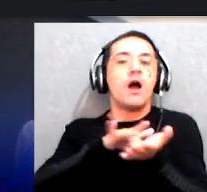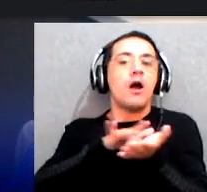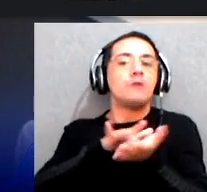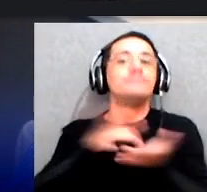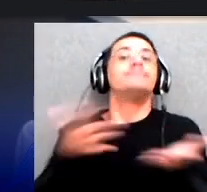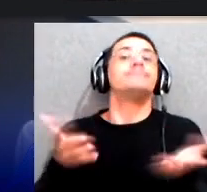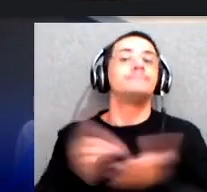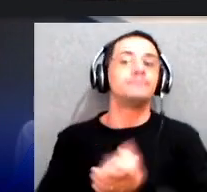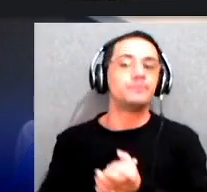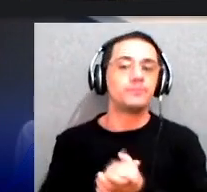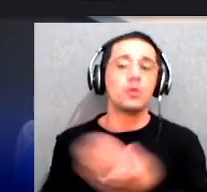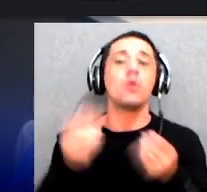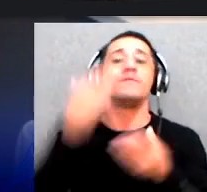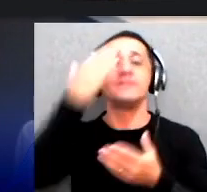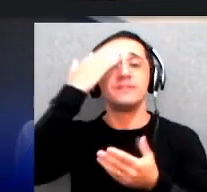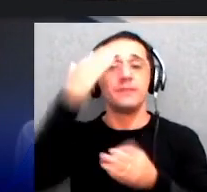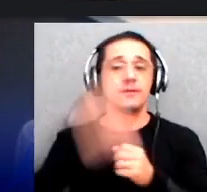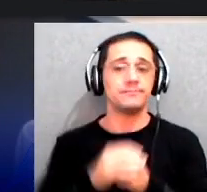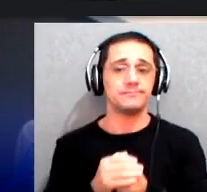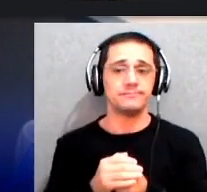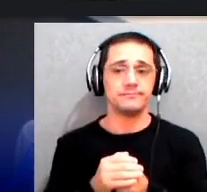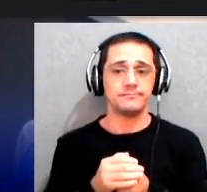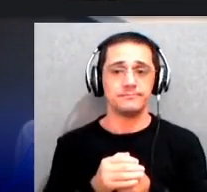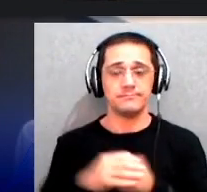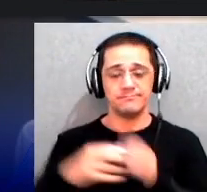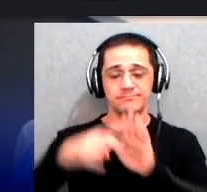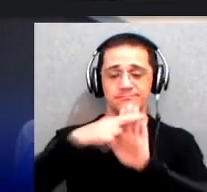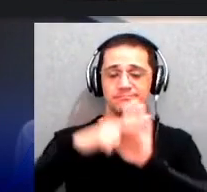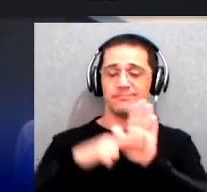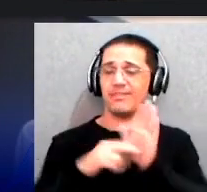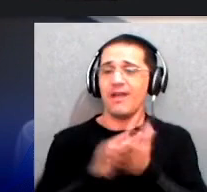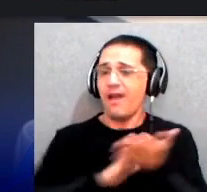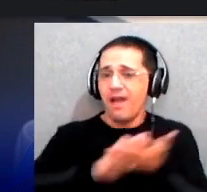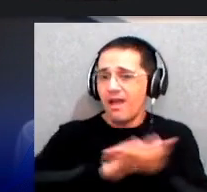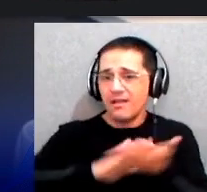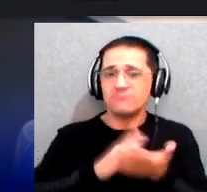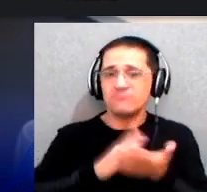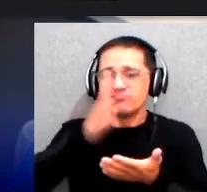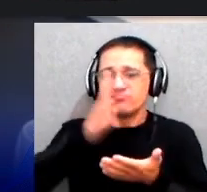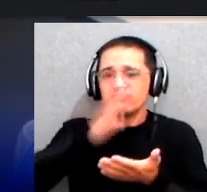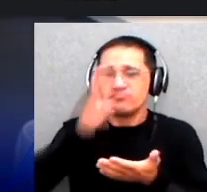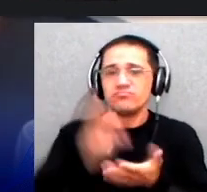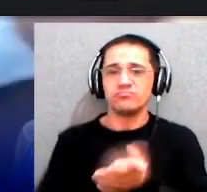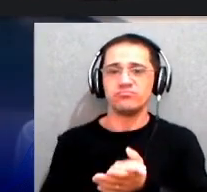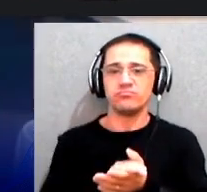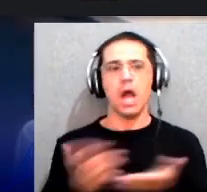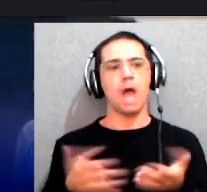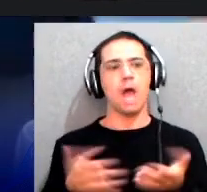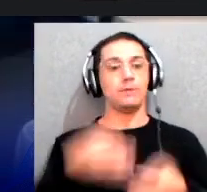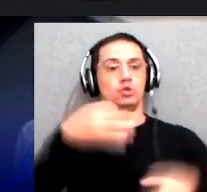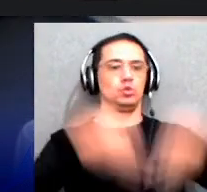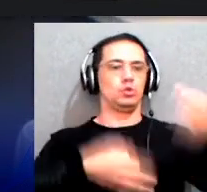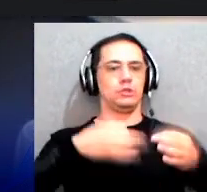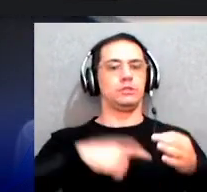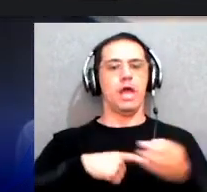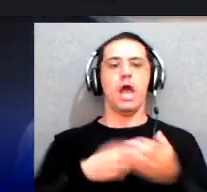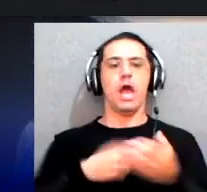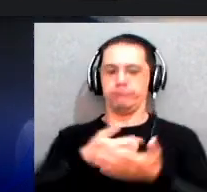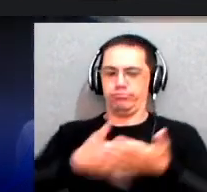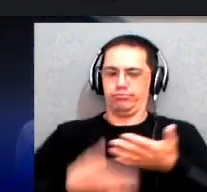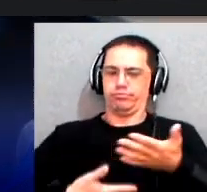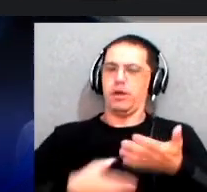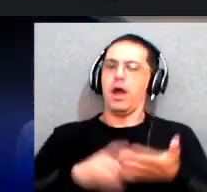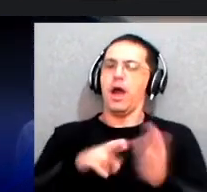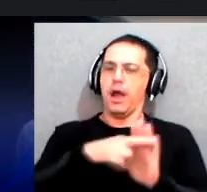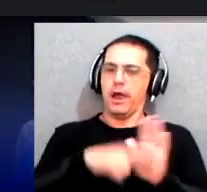isso? Se não tem um protocolo mínimo de segurança. Ah, mas o juiz lá segue um protocolo. Ele pede para a pessoa mostrar a